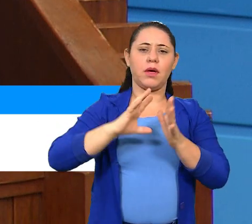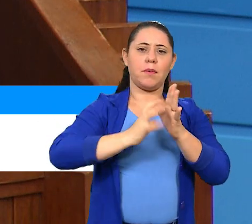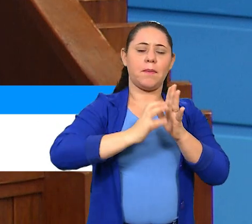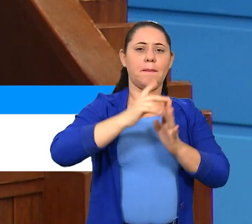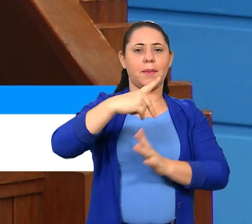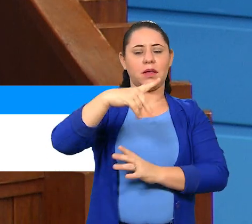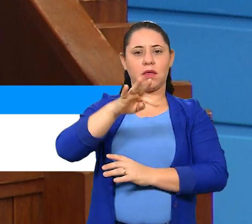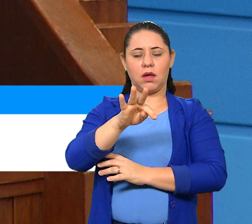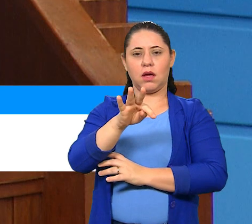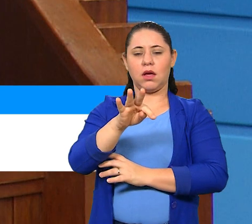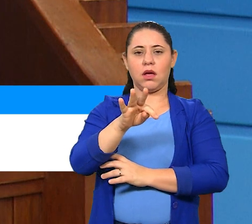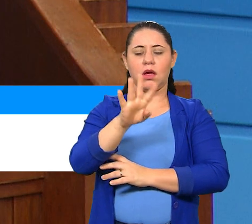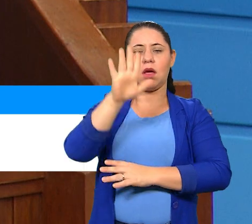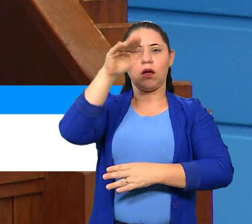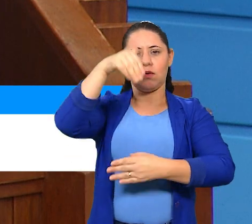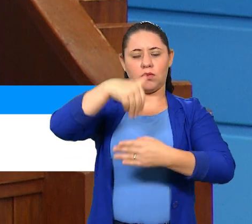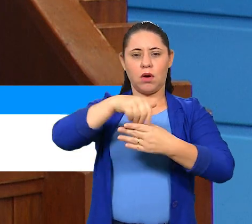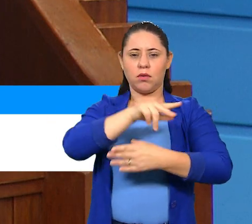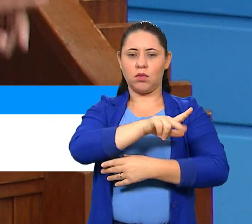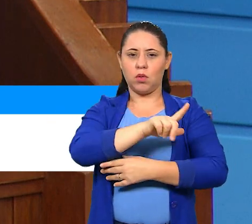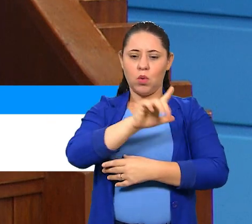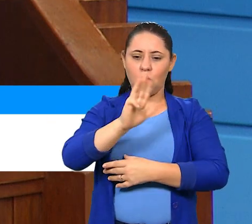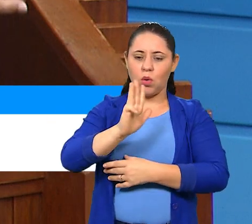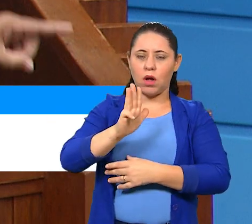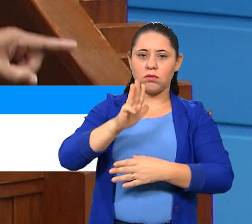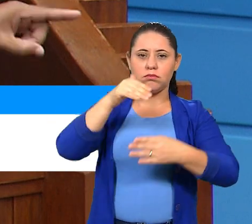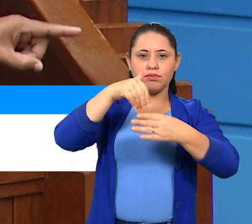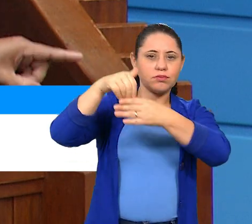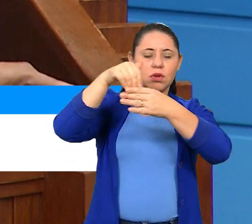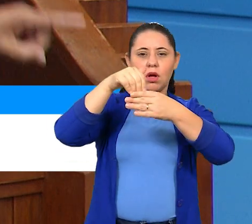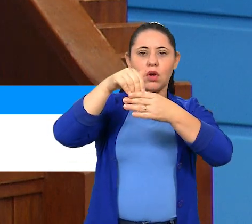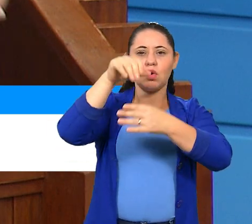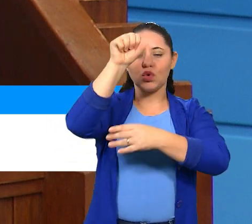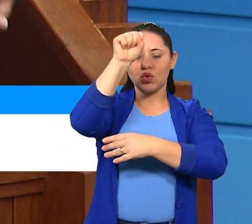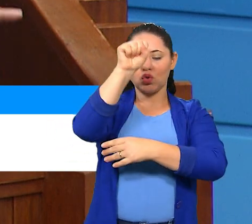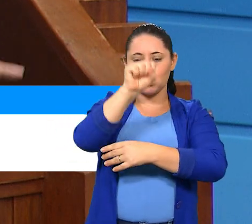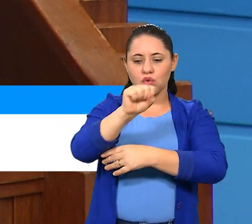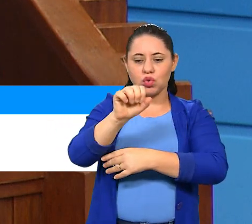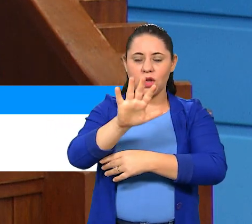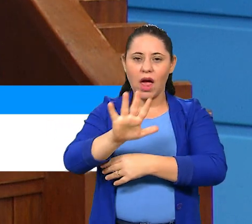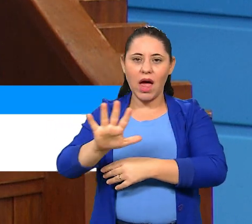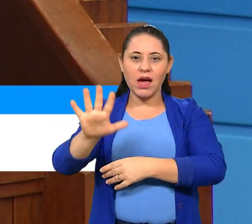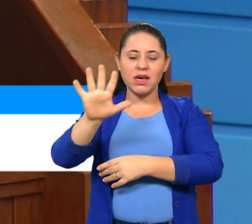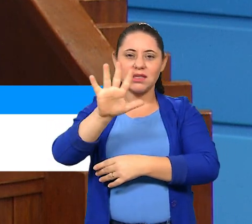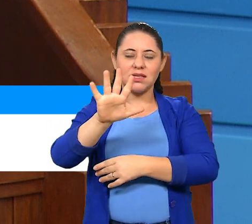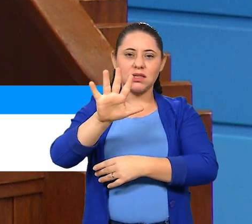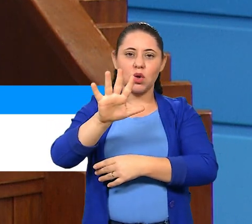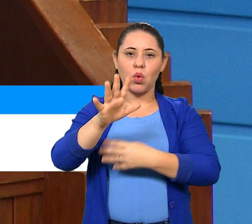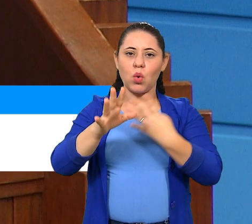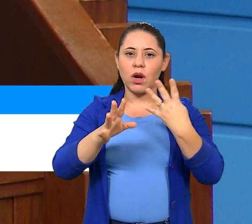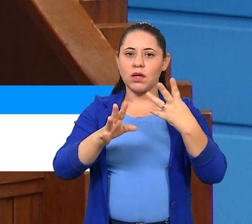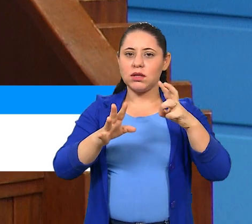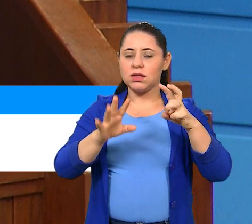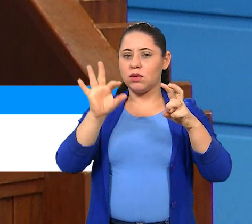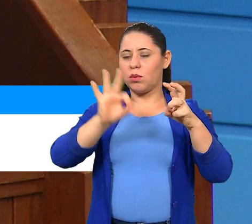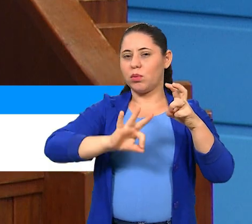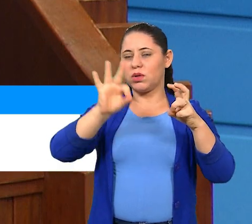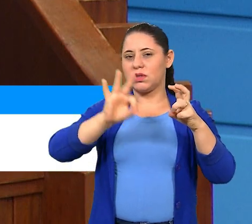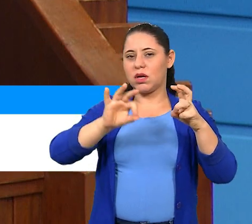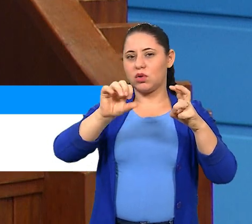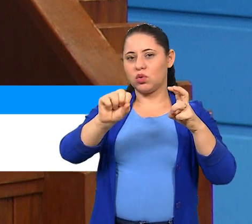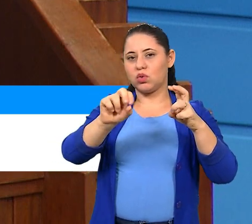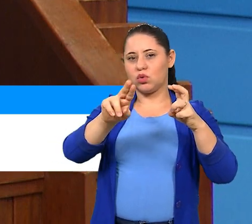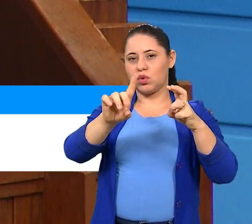e não é o problema do Nordeste porque o PT o presidente Lula foi muito bem votado do Brasil inteiro na região Sudeste